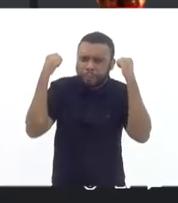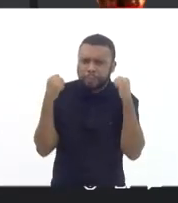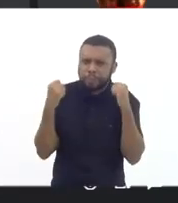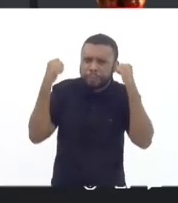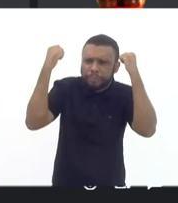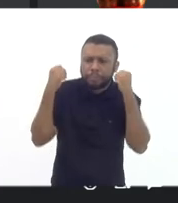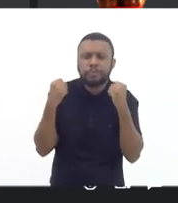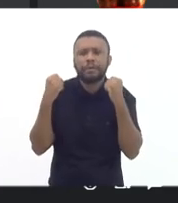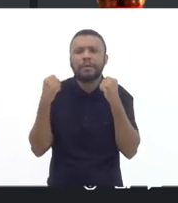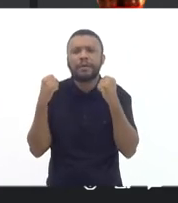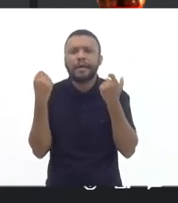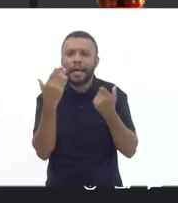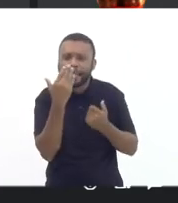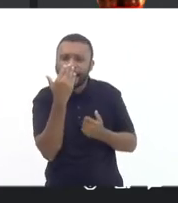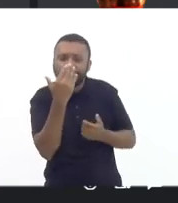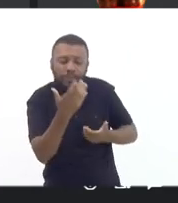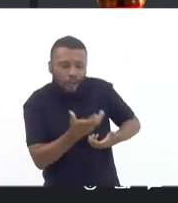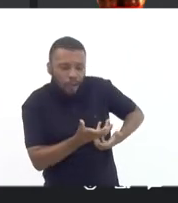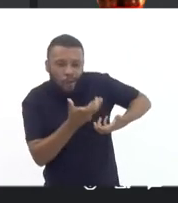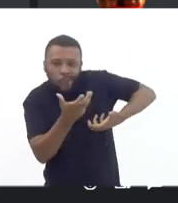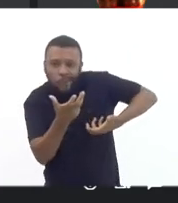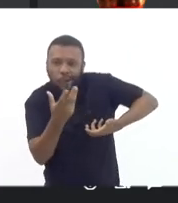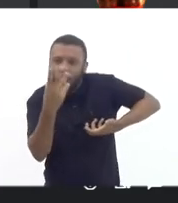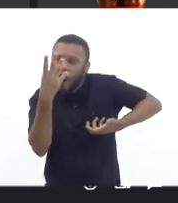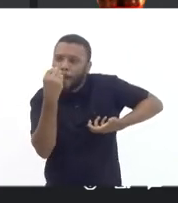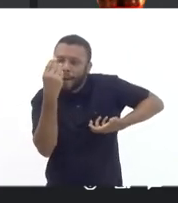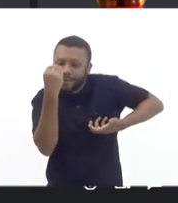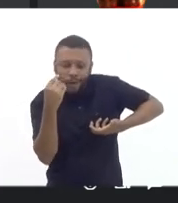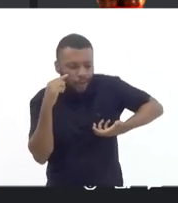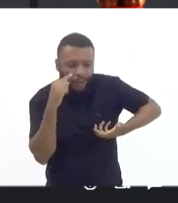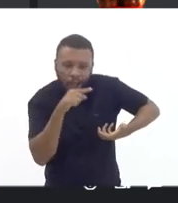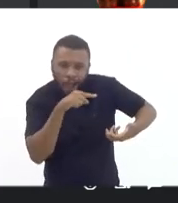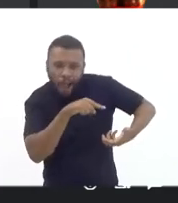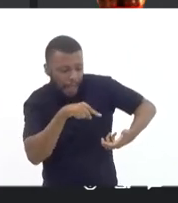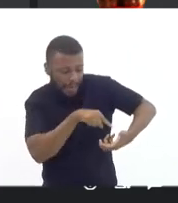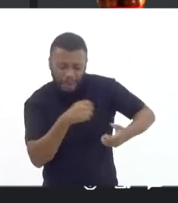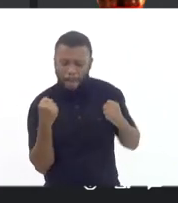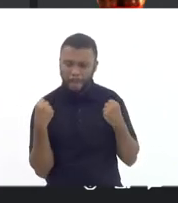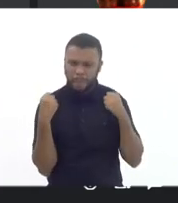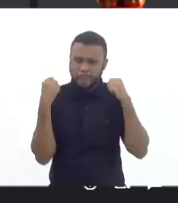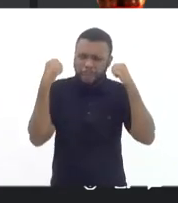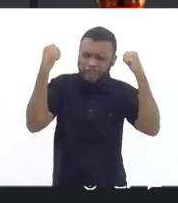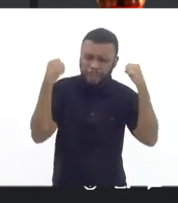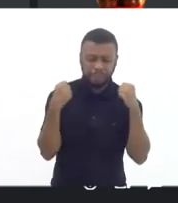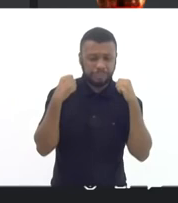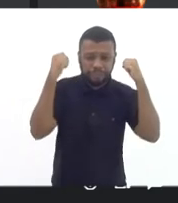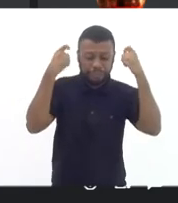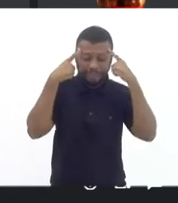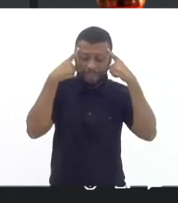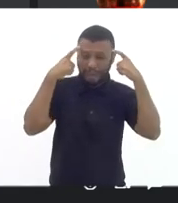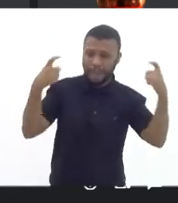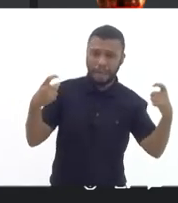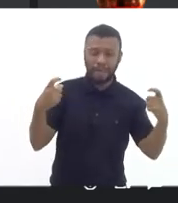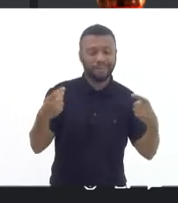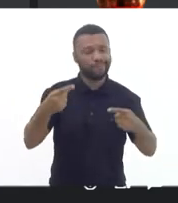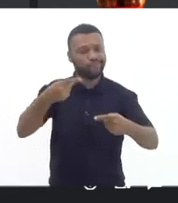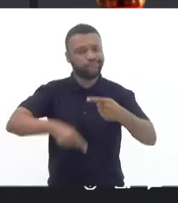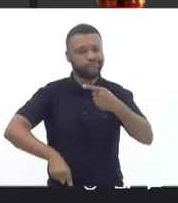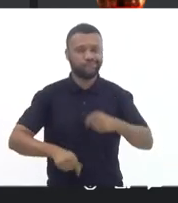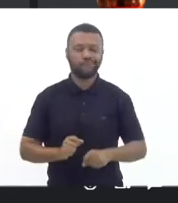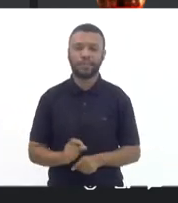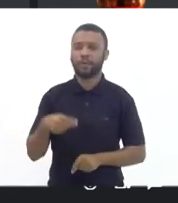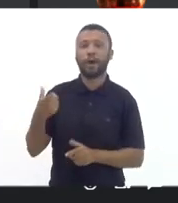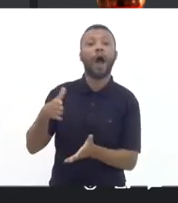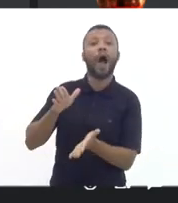para uma foto. É totalmente descabido isso. Depois, a questão da cobrança. A gente